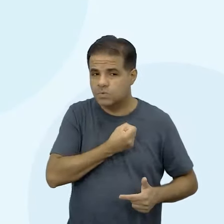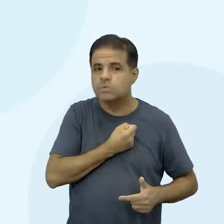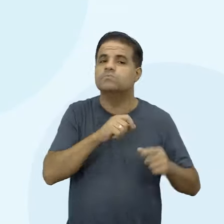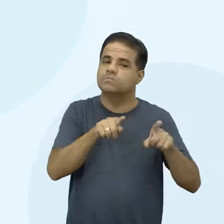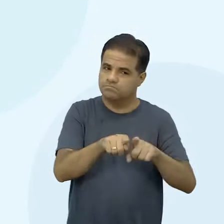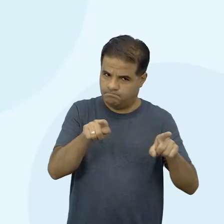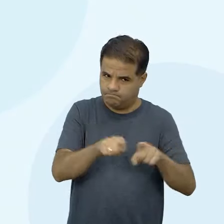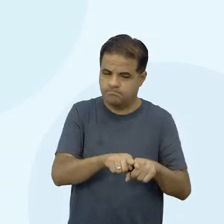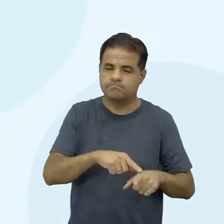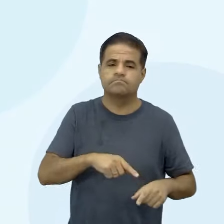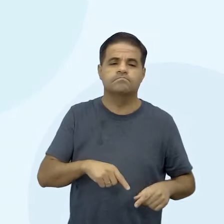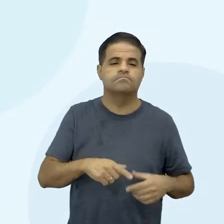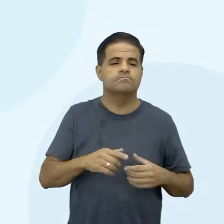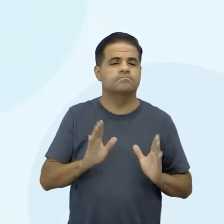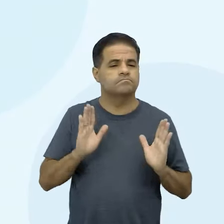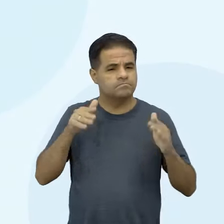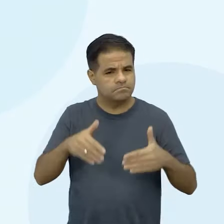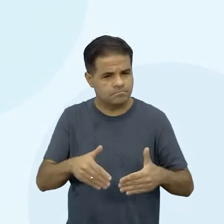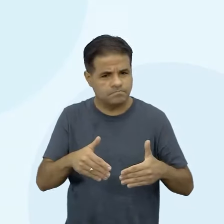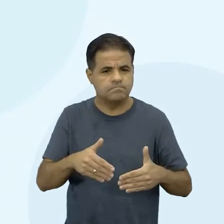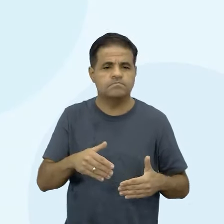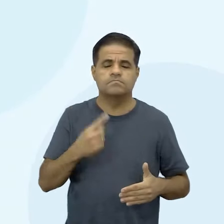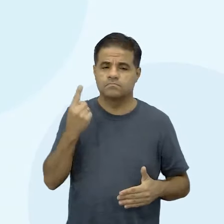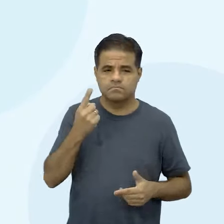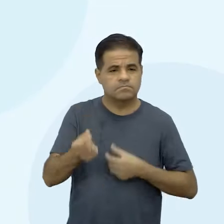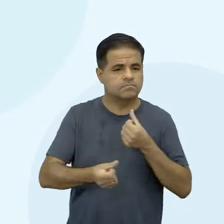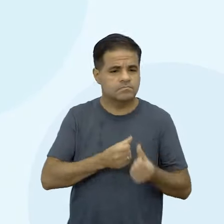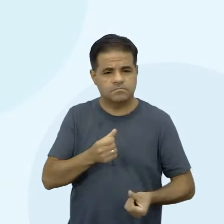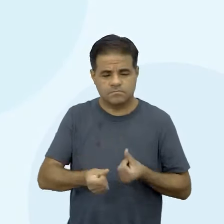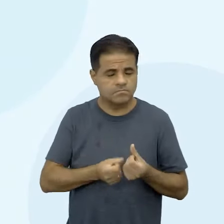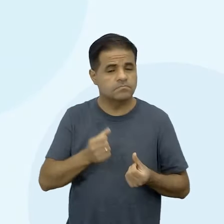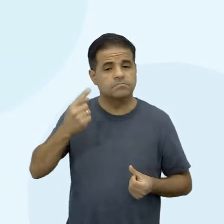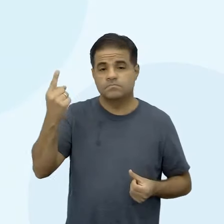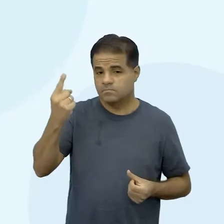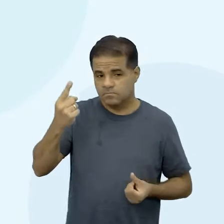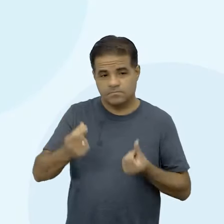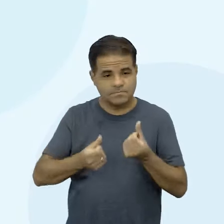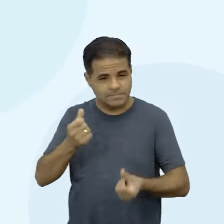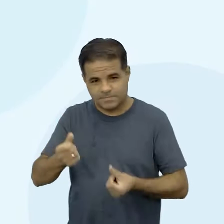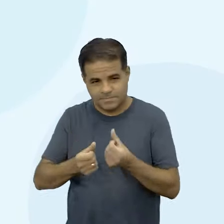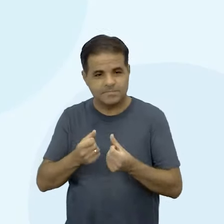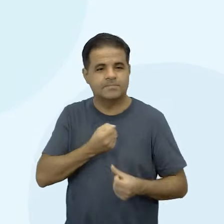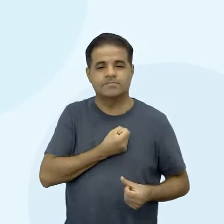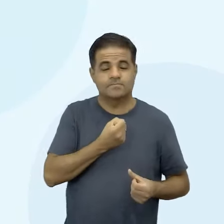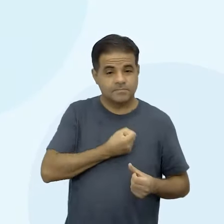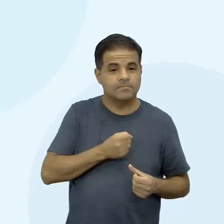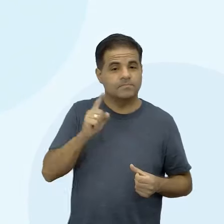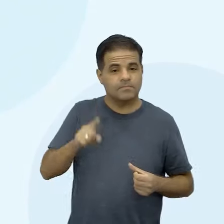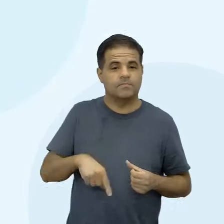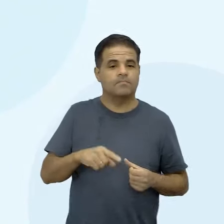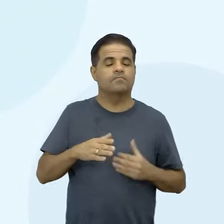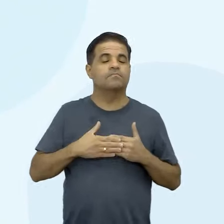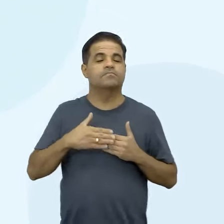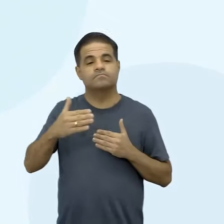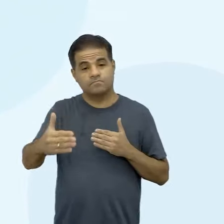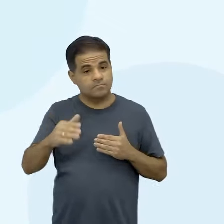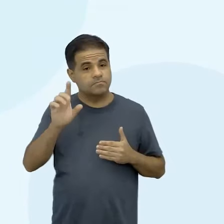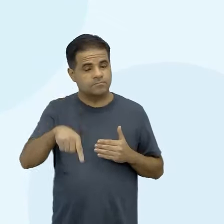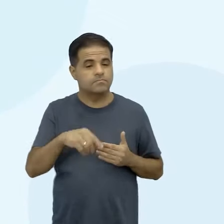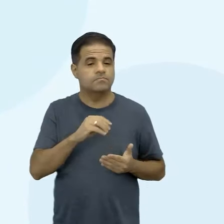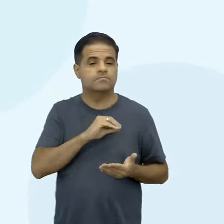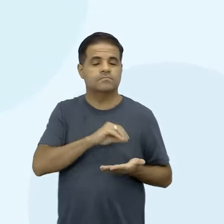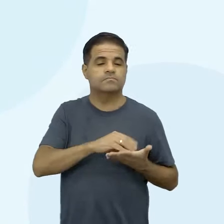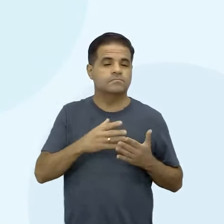também empoderam, né, no primeiro semestre. E aí no primeiro semestre, números também são cultura, a unidade curricular